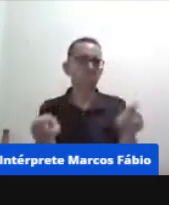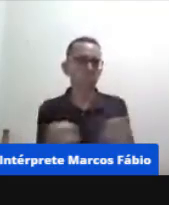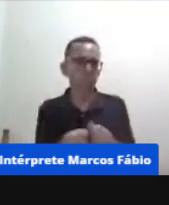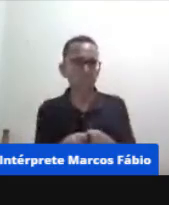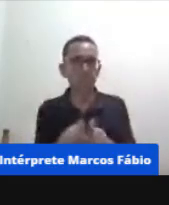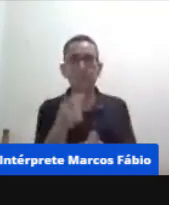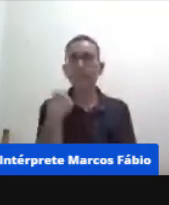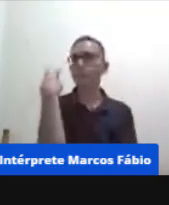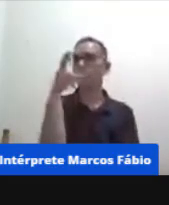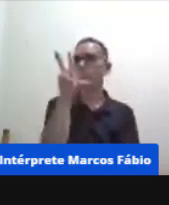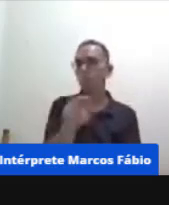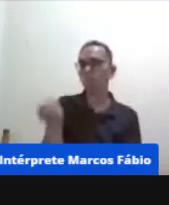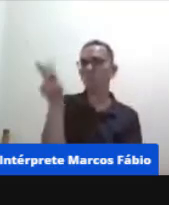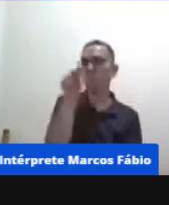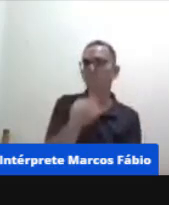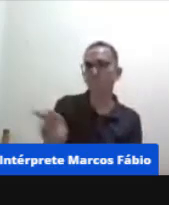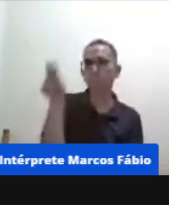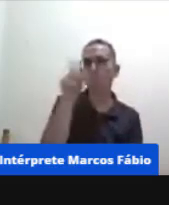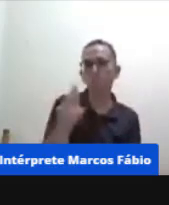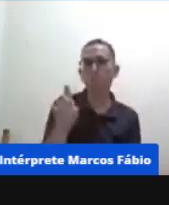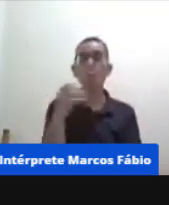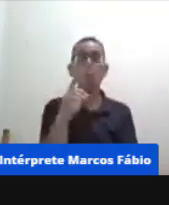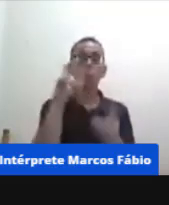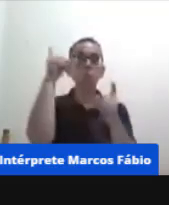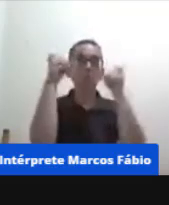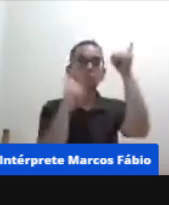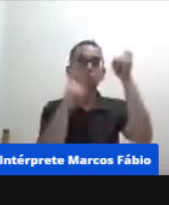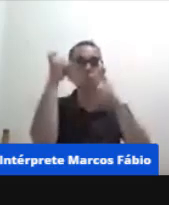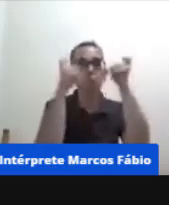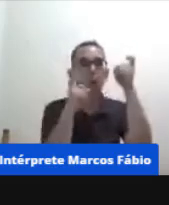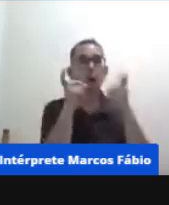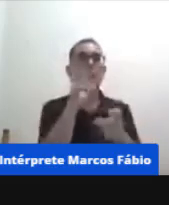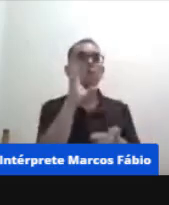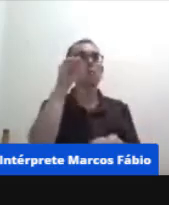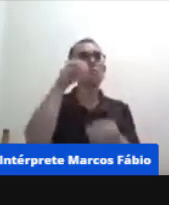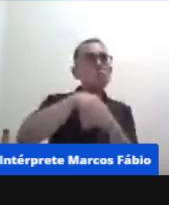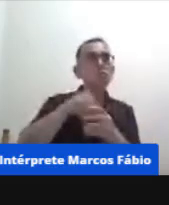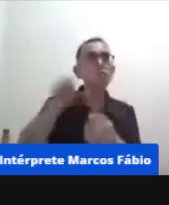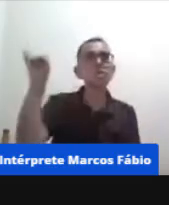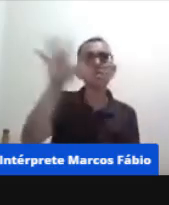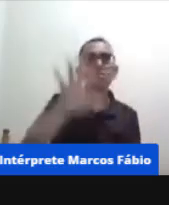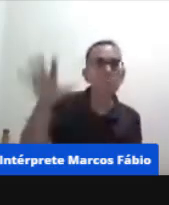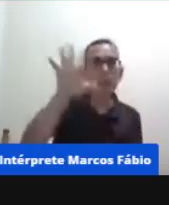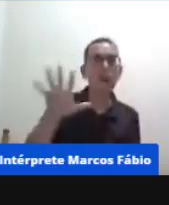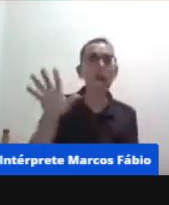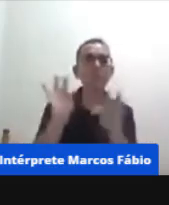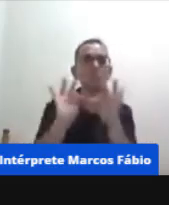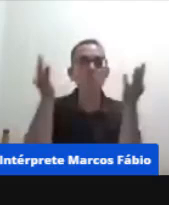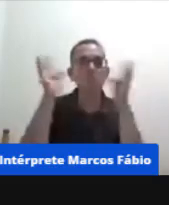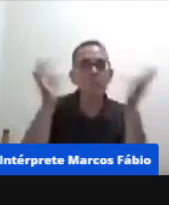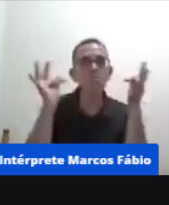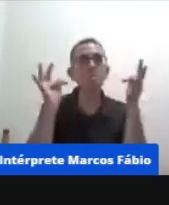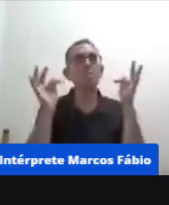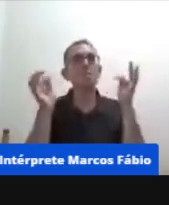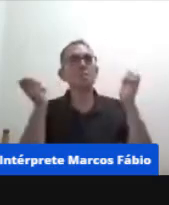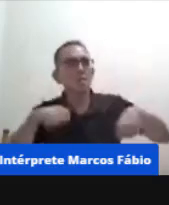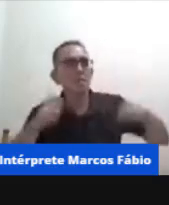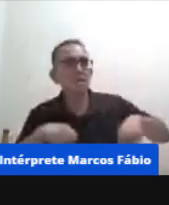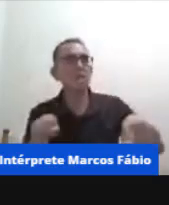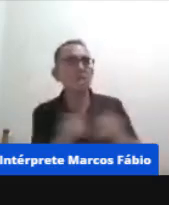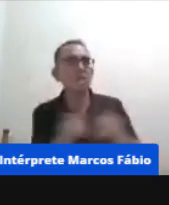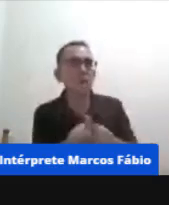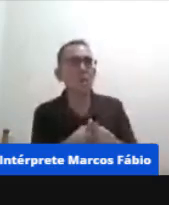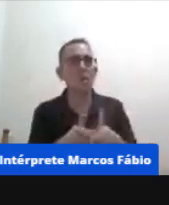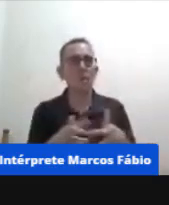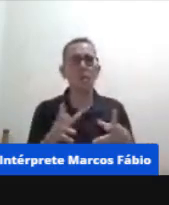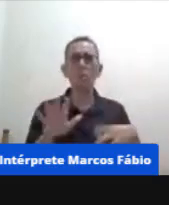da oralidade, dentro de uma linguagem gestual, dentro do uso de imagens, tecnologia assistiva. Então, qual